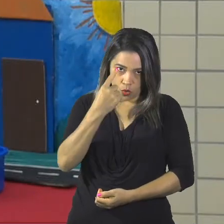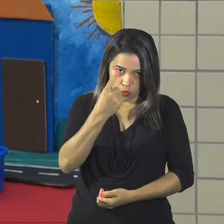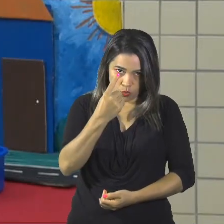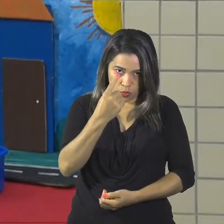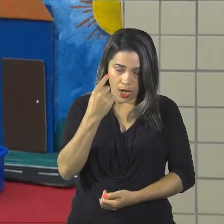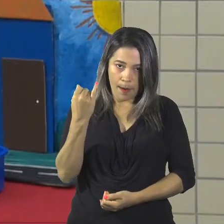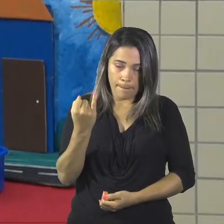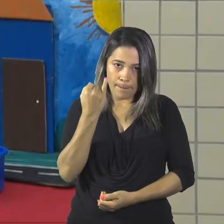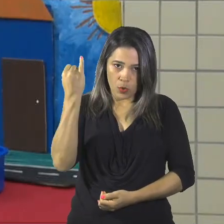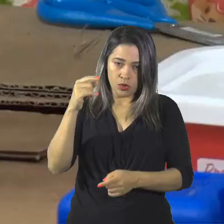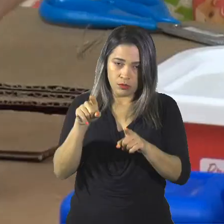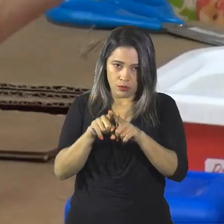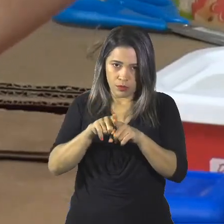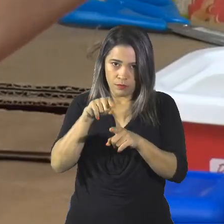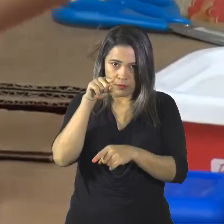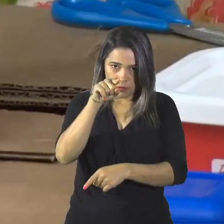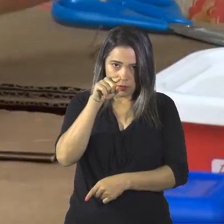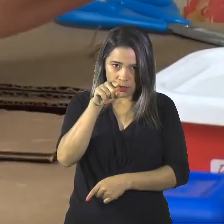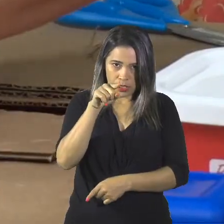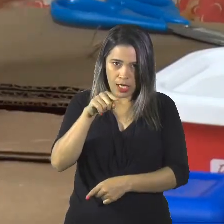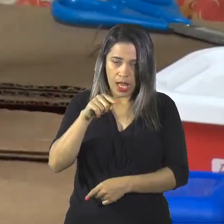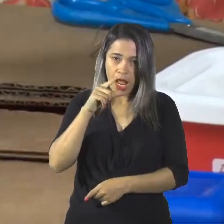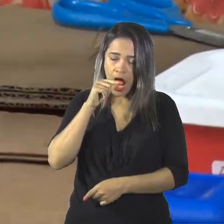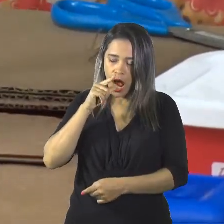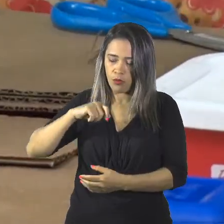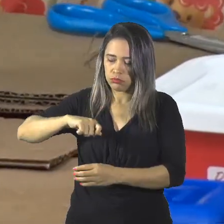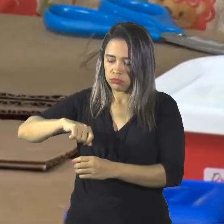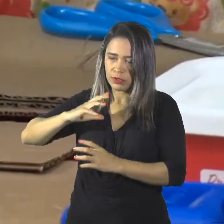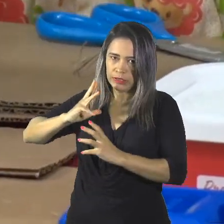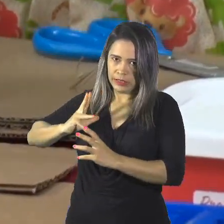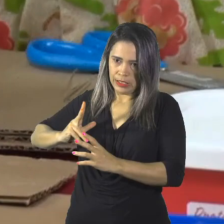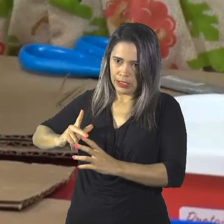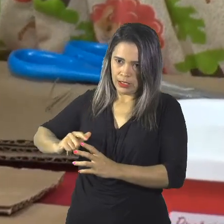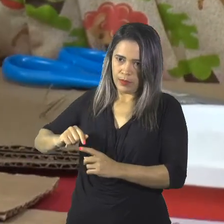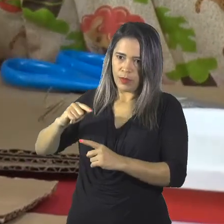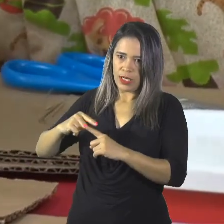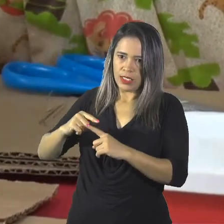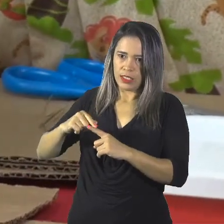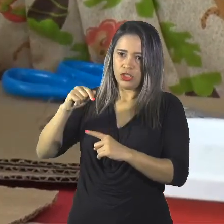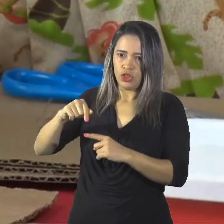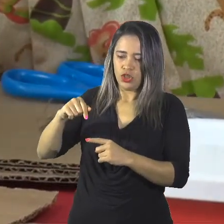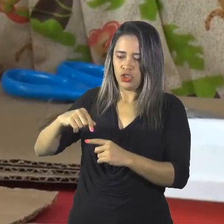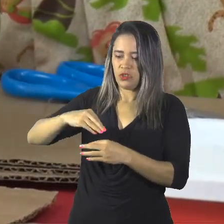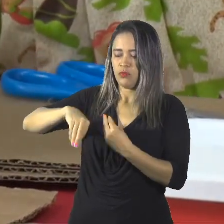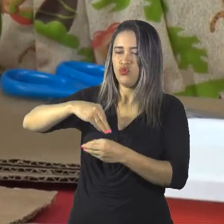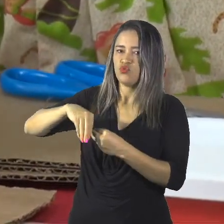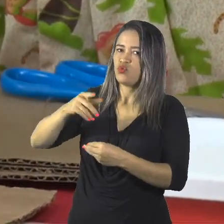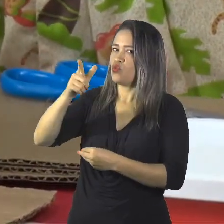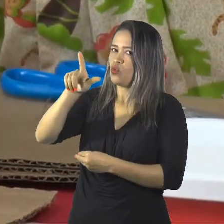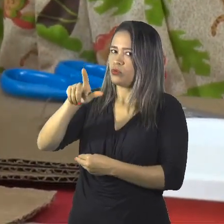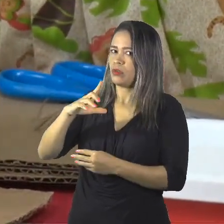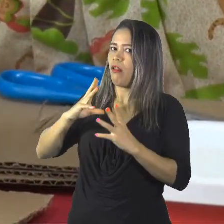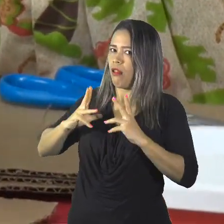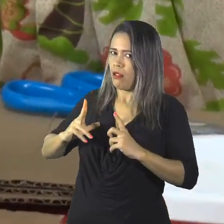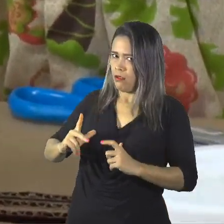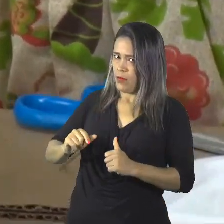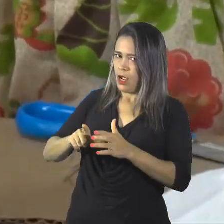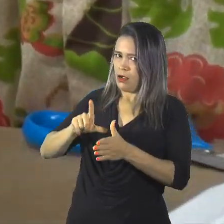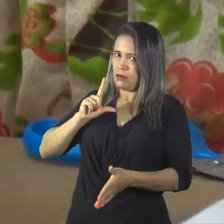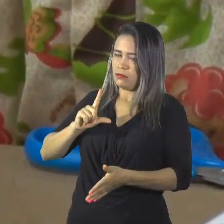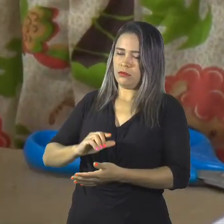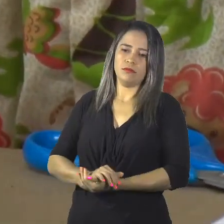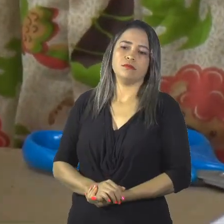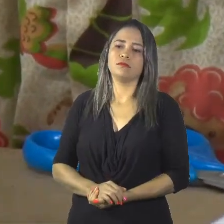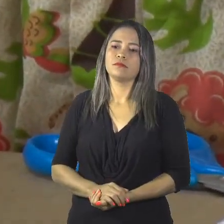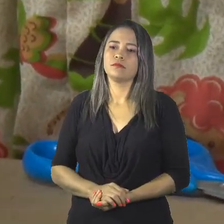importante também que você lave o pincel para que essa tinta ela não fique misturada com a outra. Olha que legal.